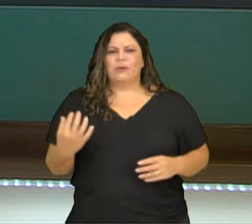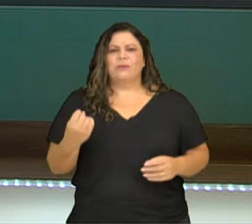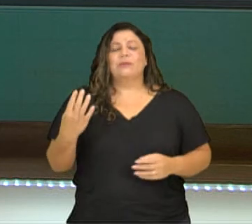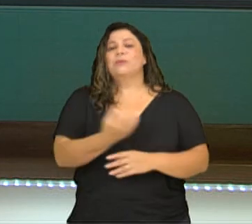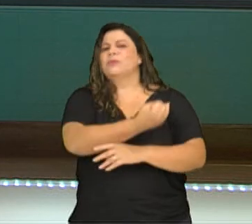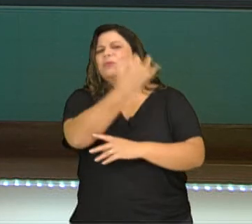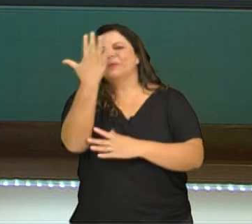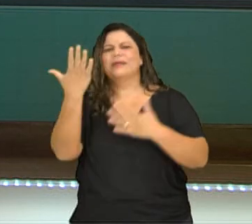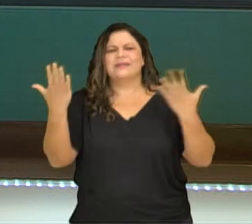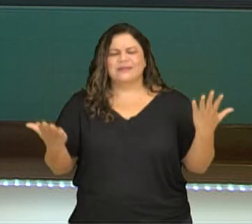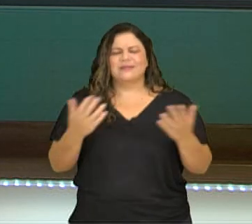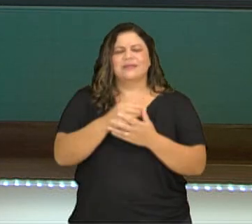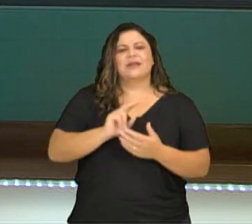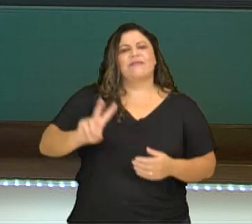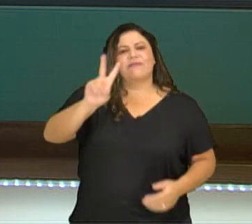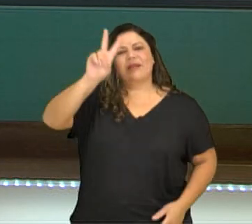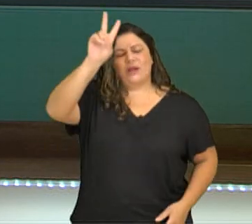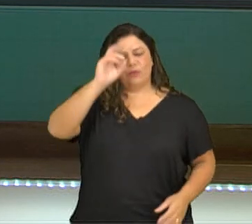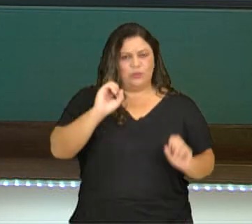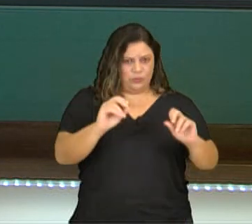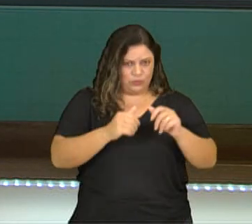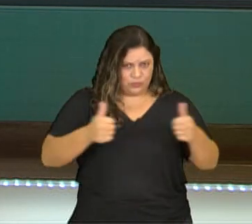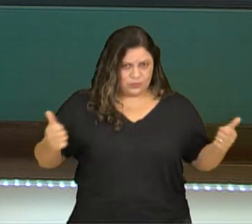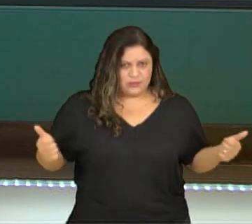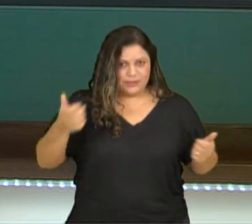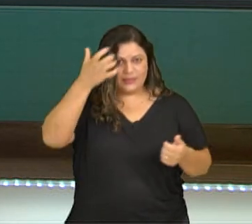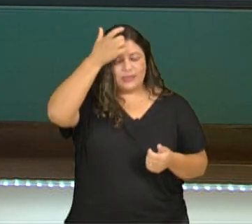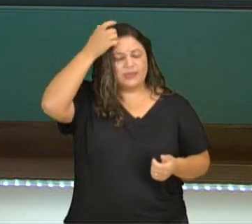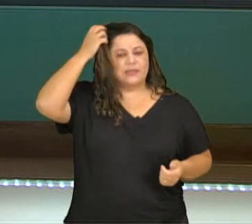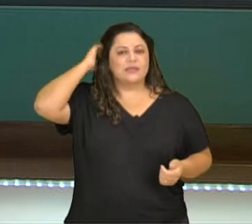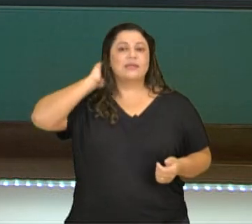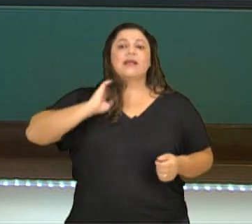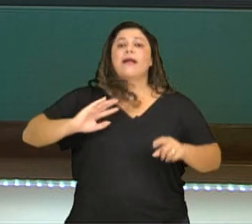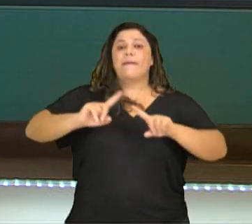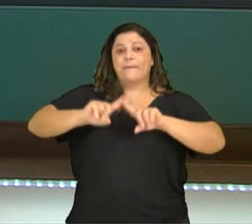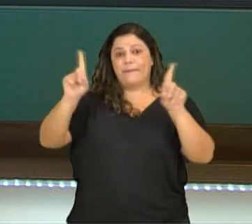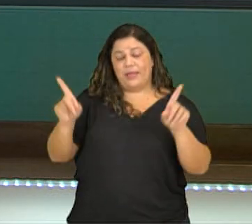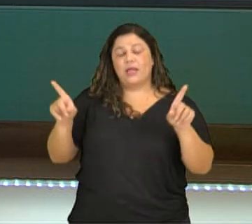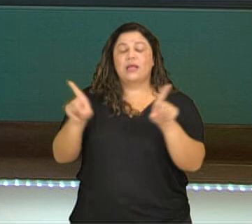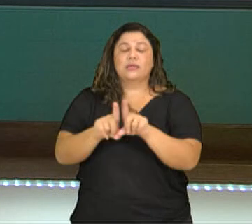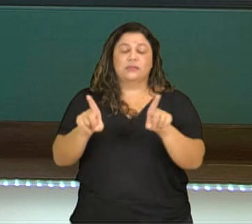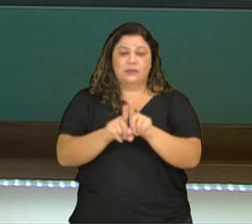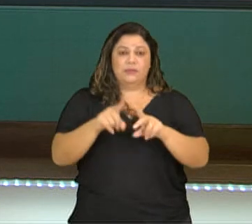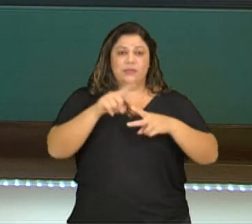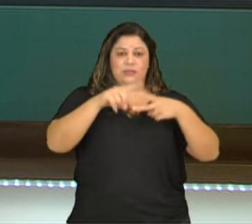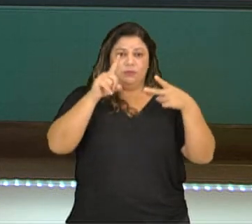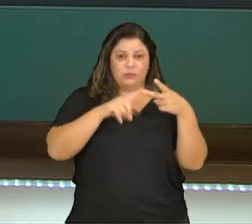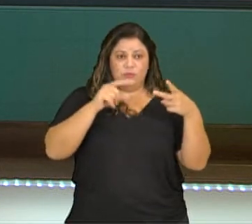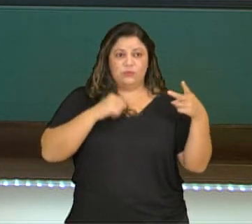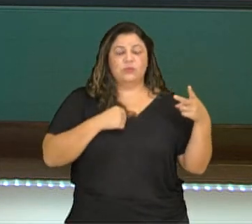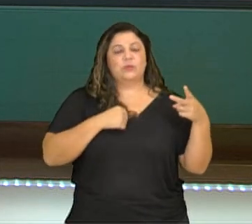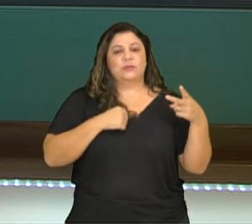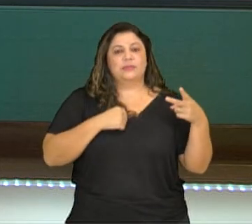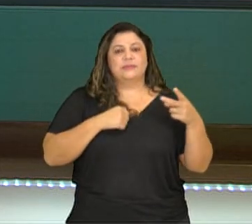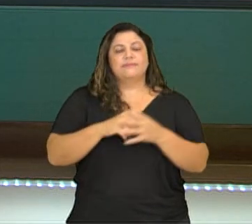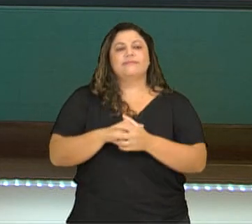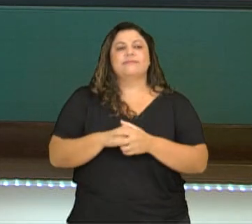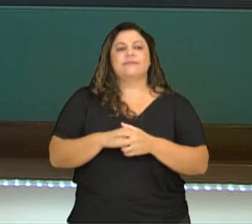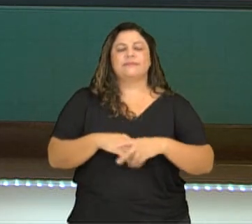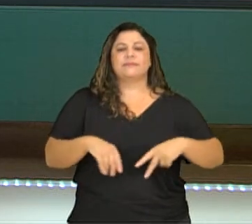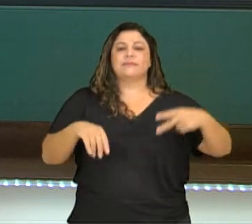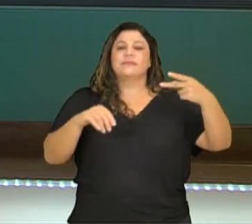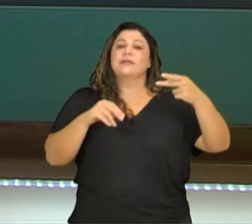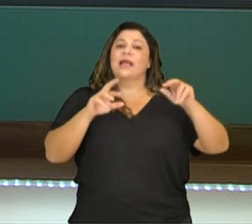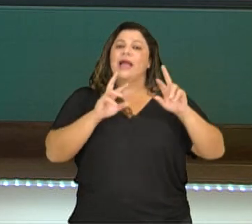quando comparamos valores, ok? Mas também temos outros dois símbolos. Também utilizamos os